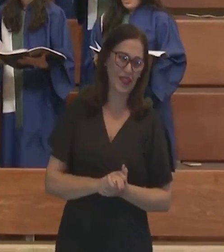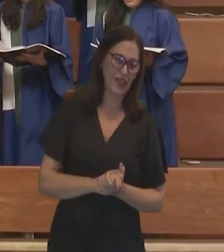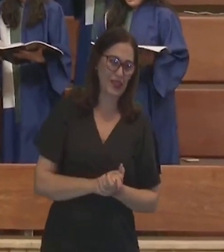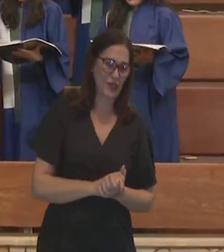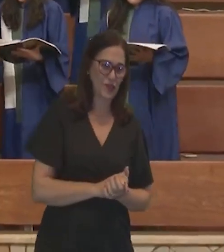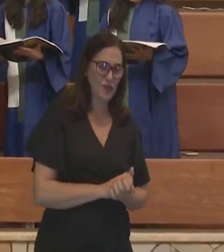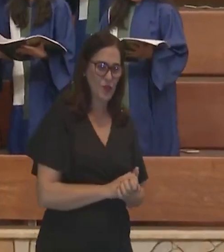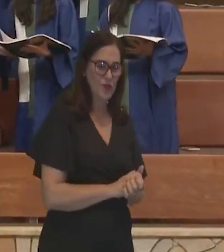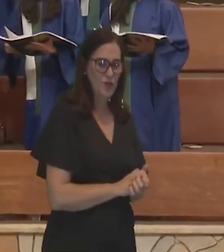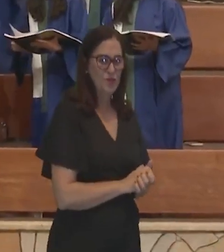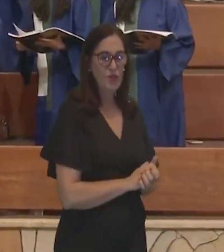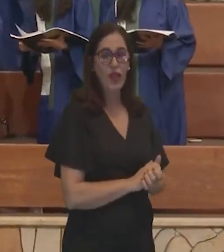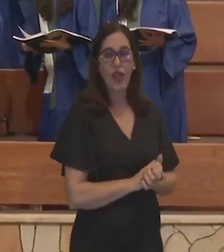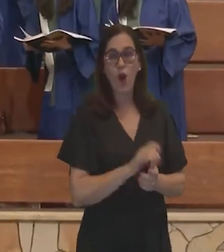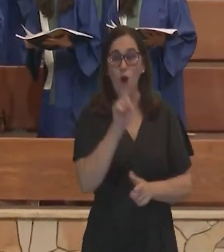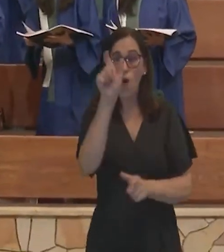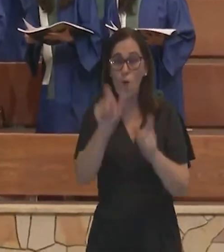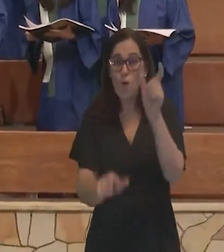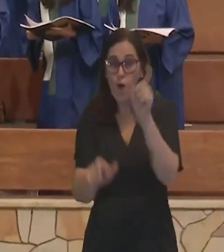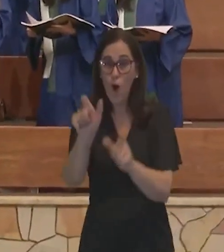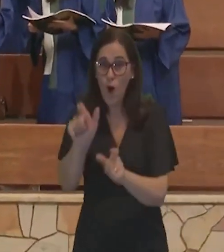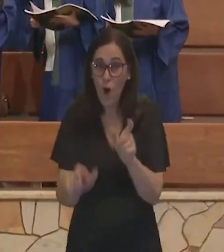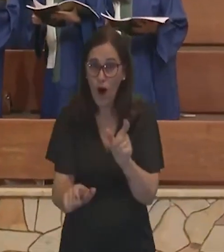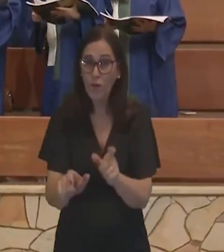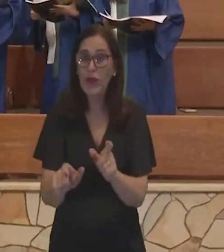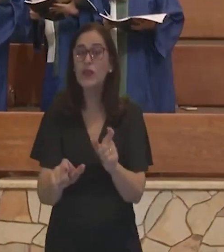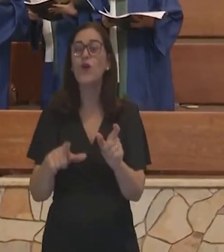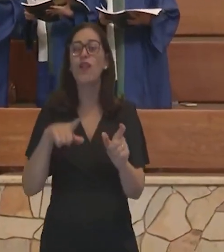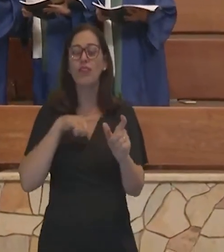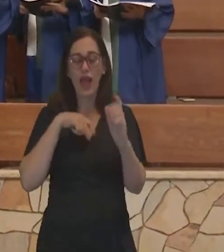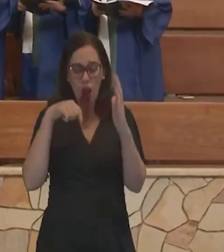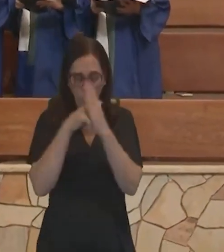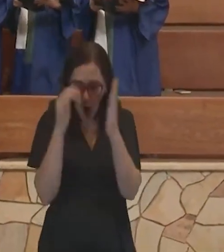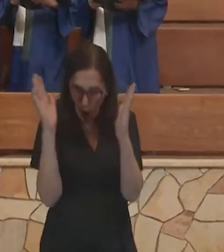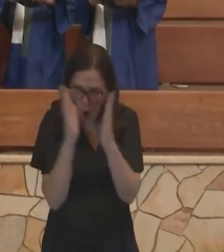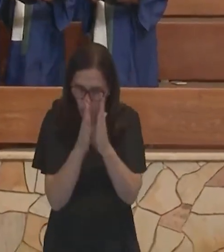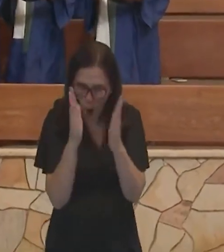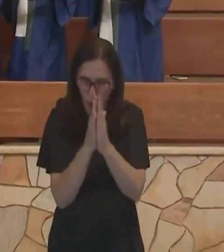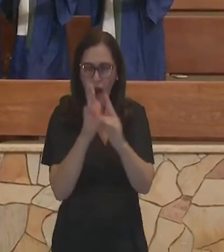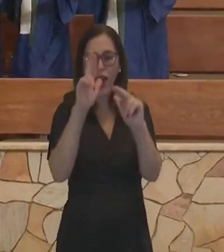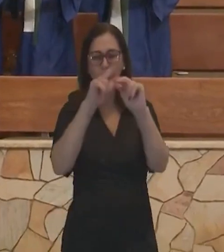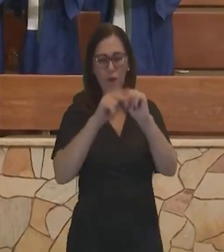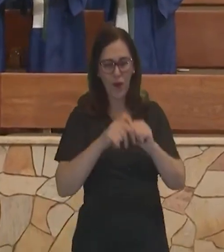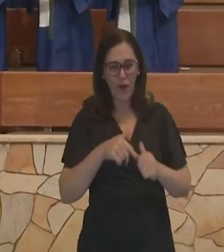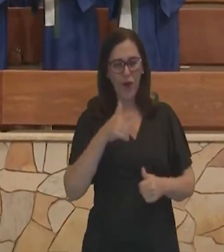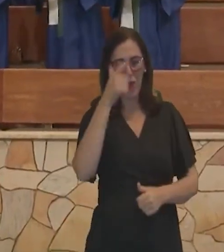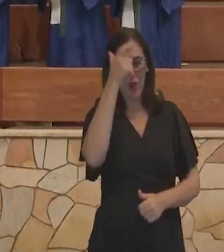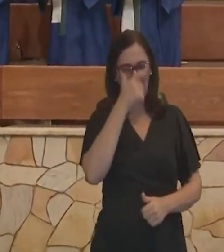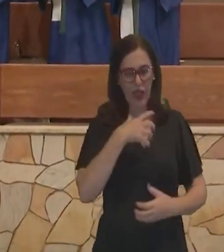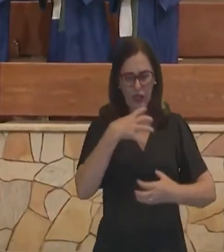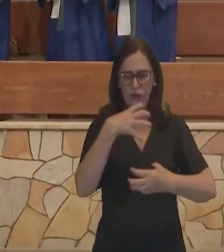mim alguém orando sim eu